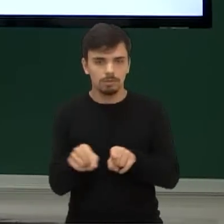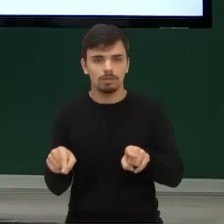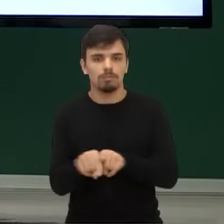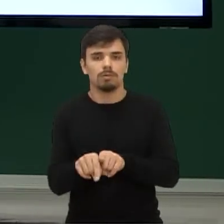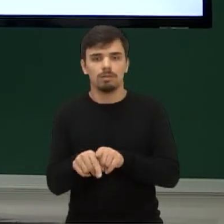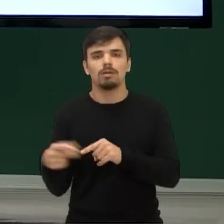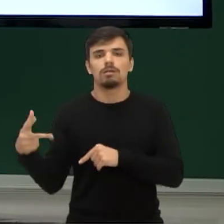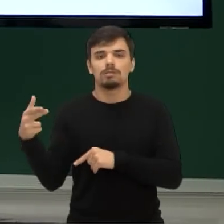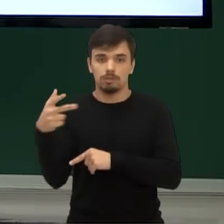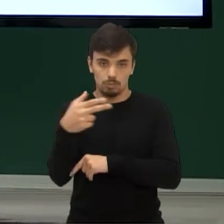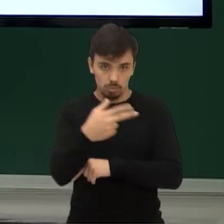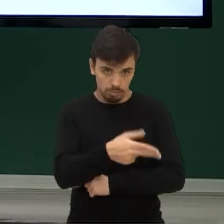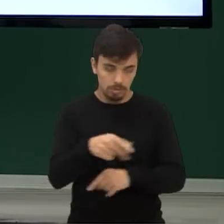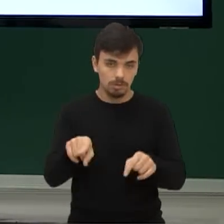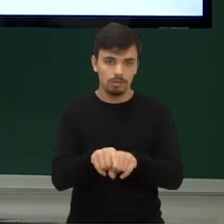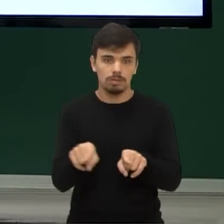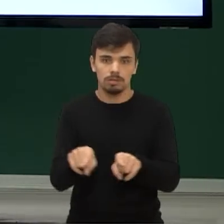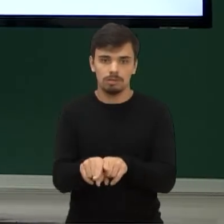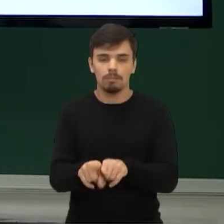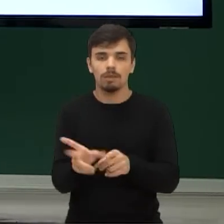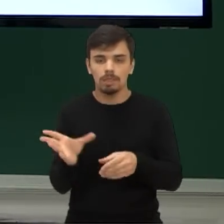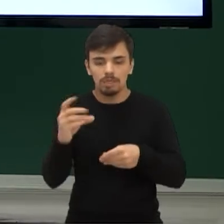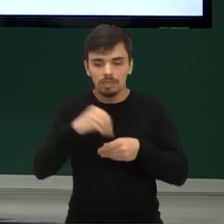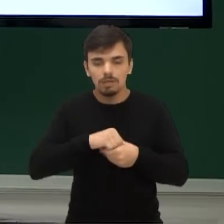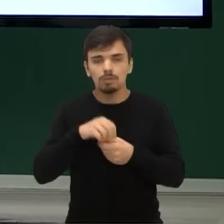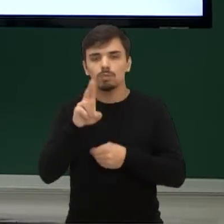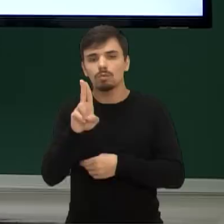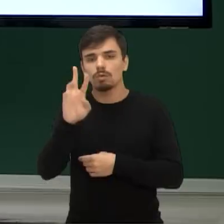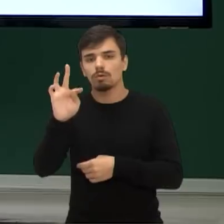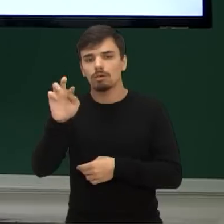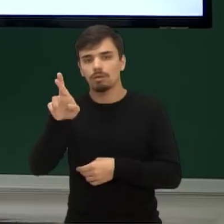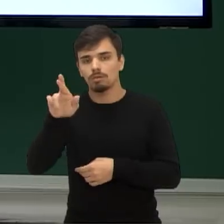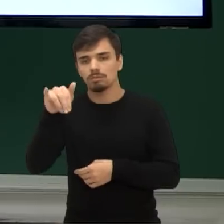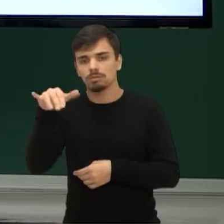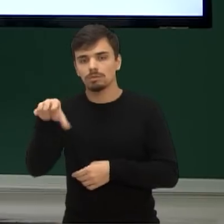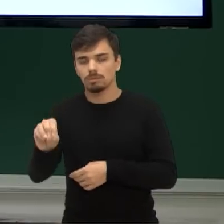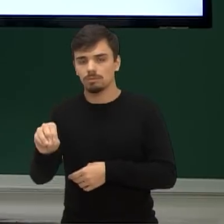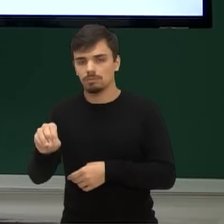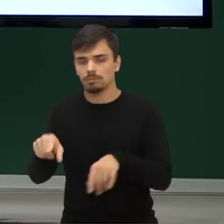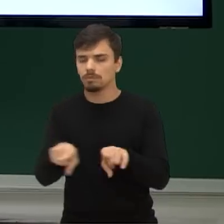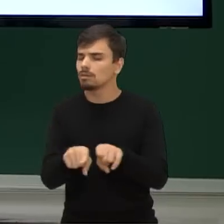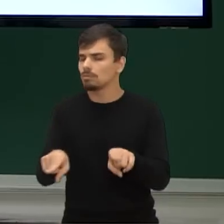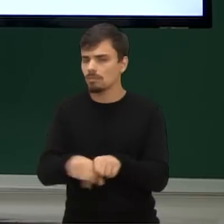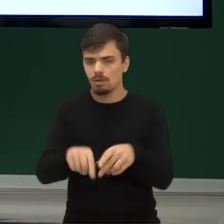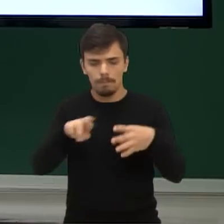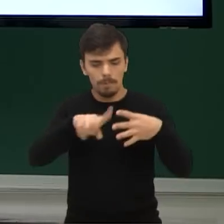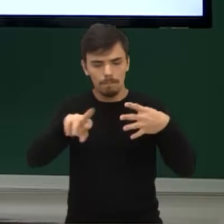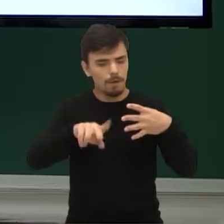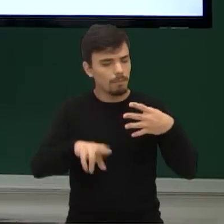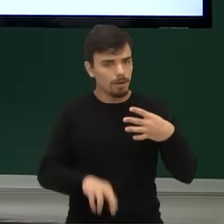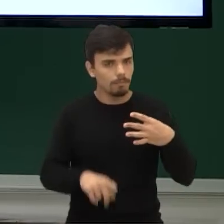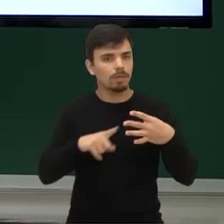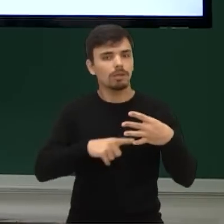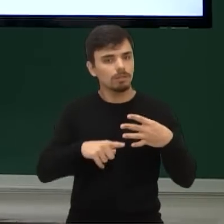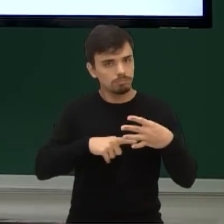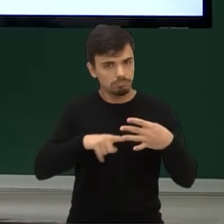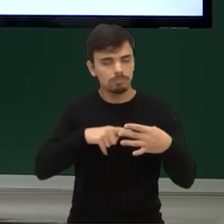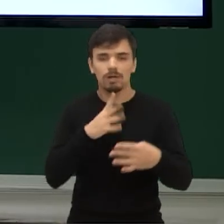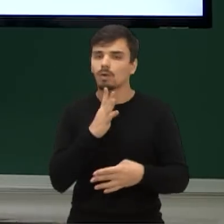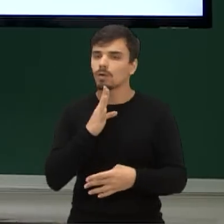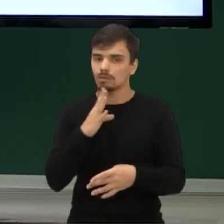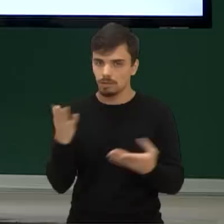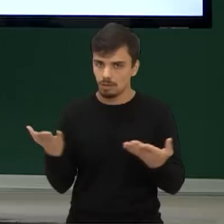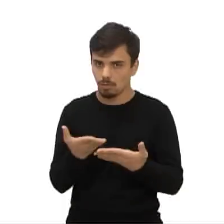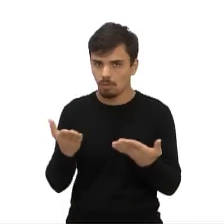e ainda os intrauterinos, tá? Então, são vários tipos de métodos que existem e nós vamos começar a